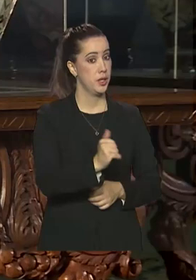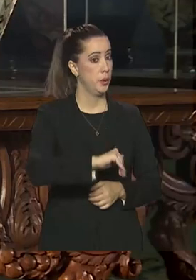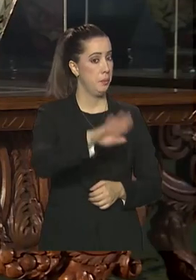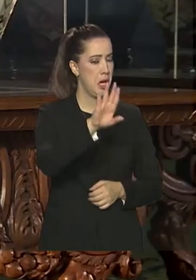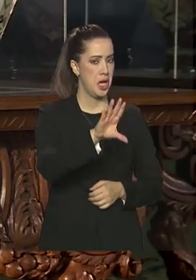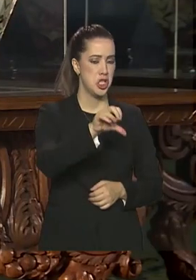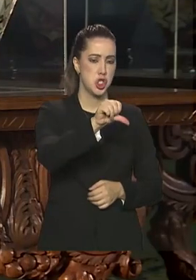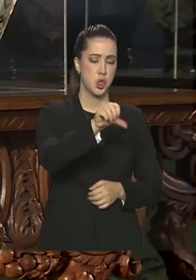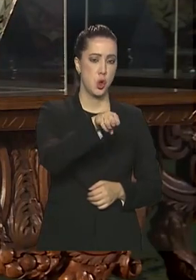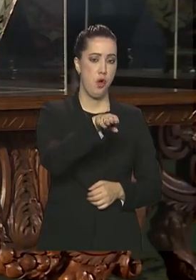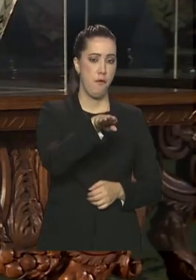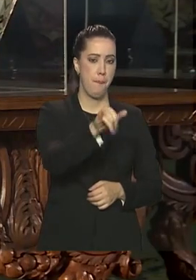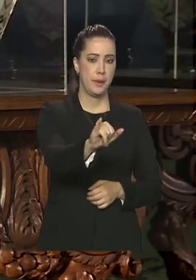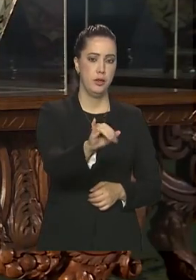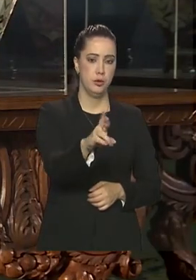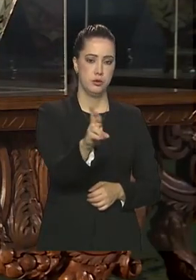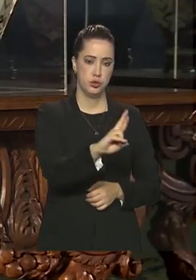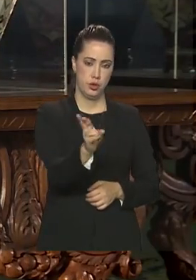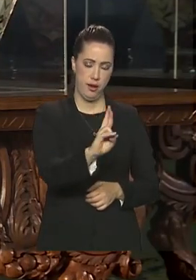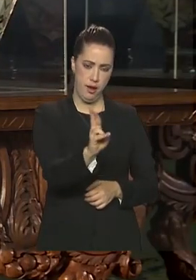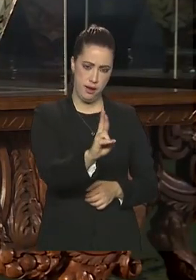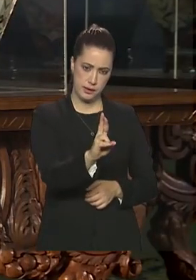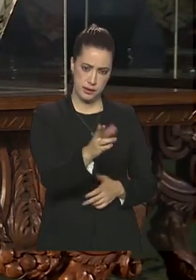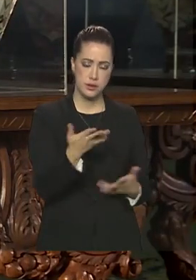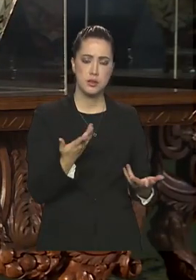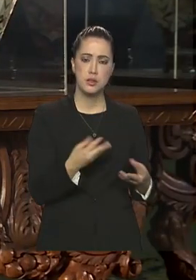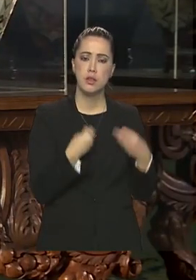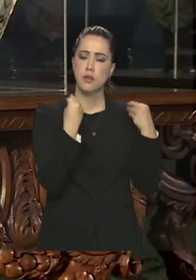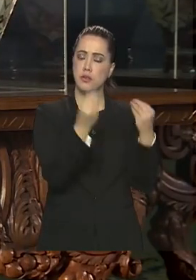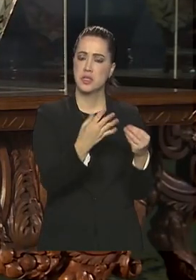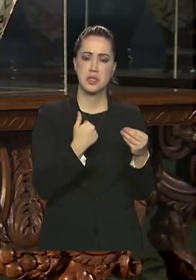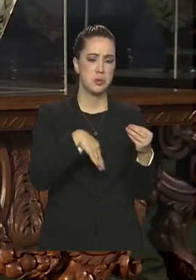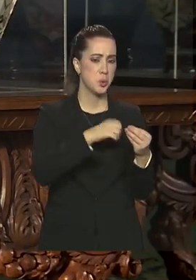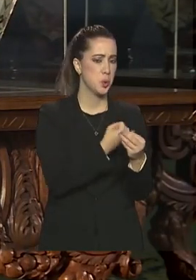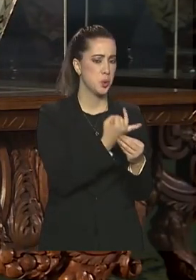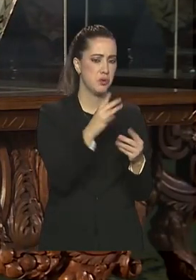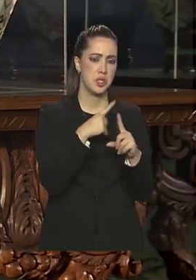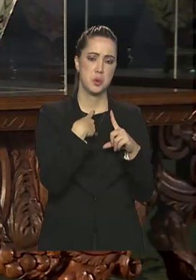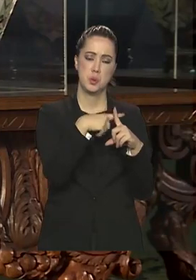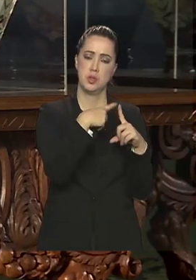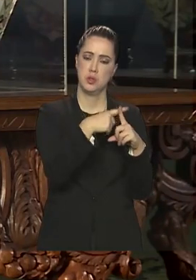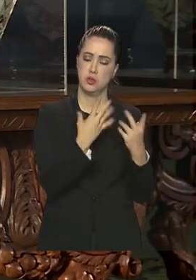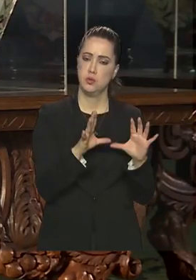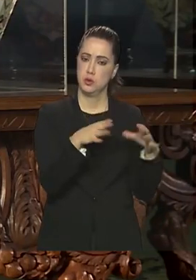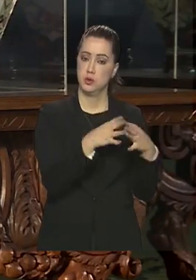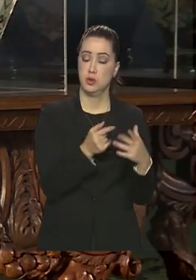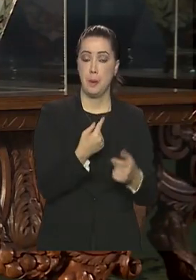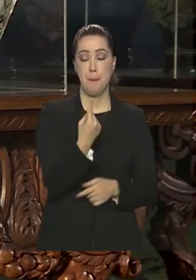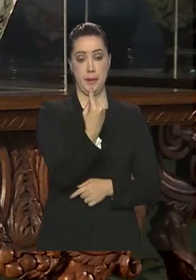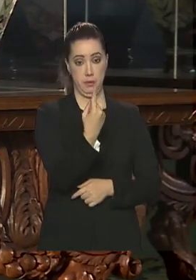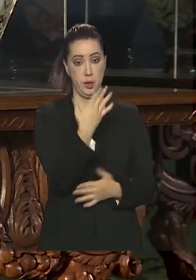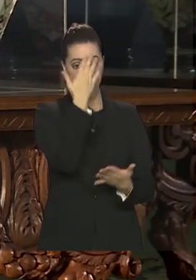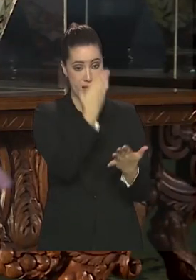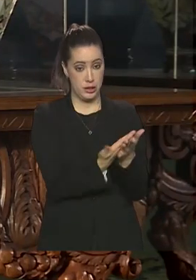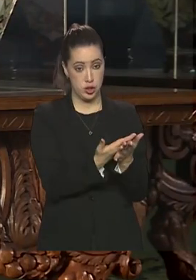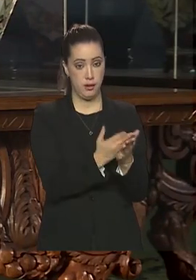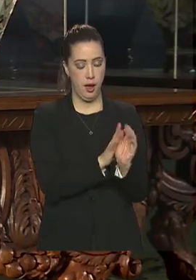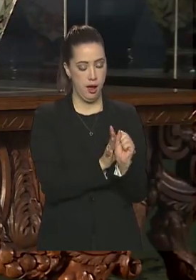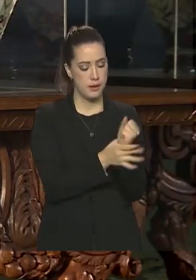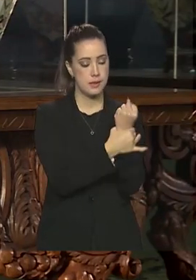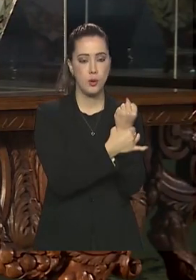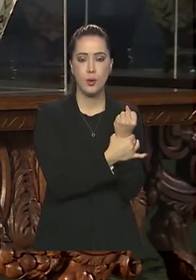8, 9 bilhões de reais, que vão trazer diversos impactos positivos para o setor. Primeiro, em confiabilidade, na